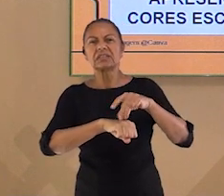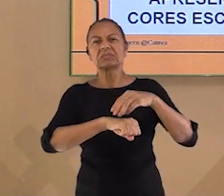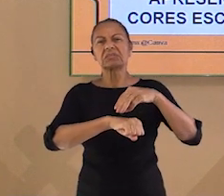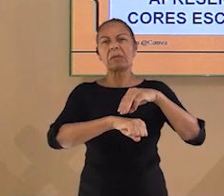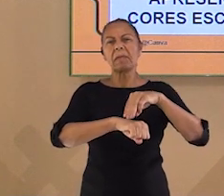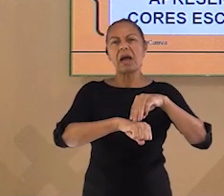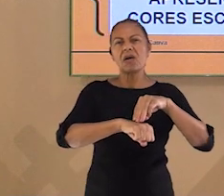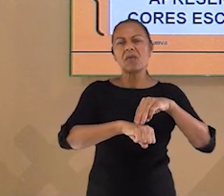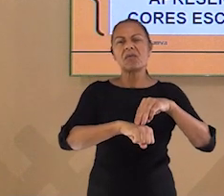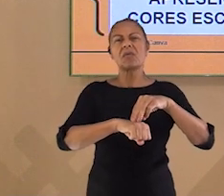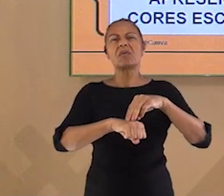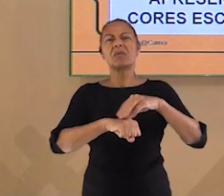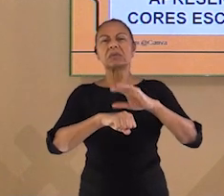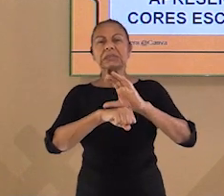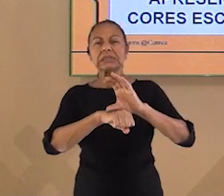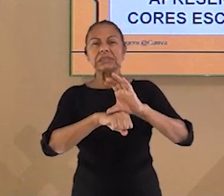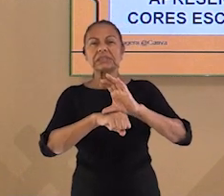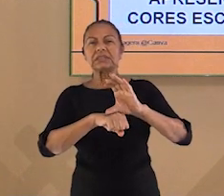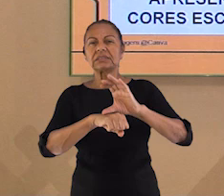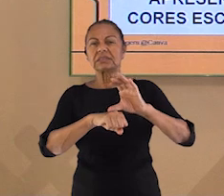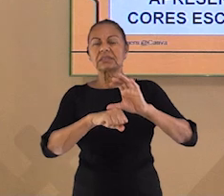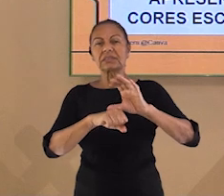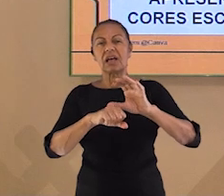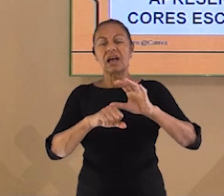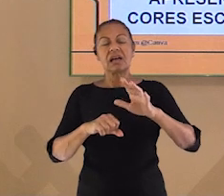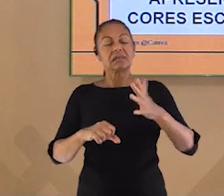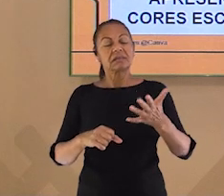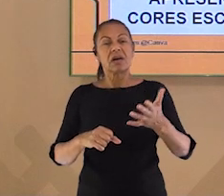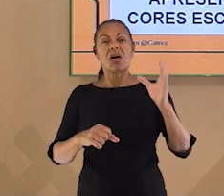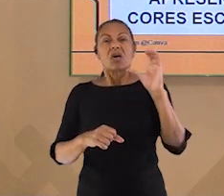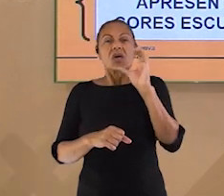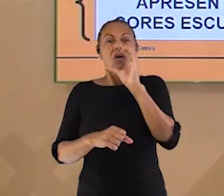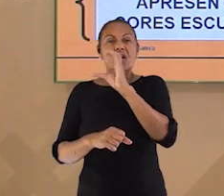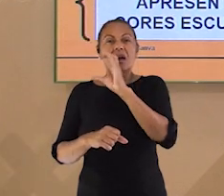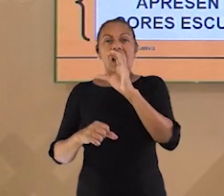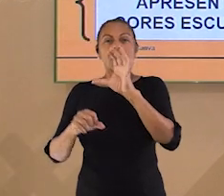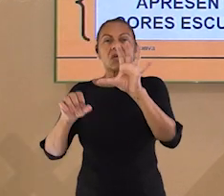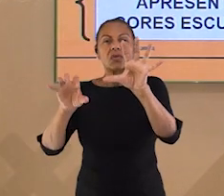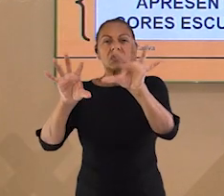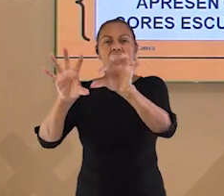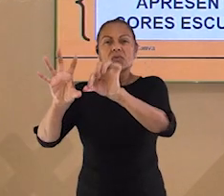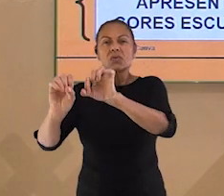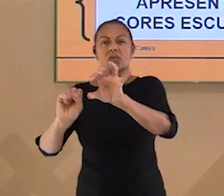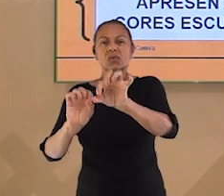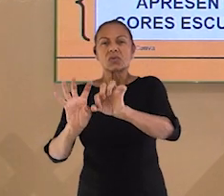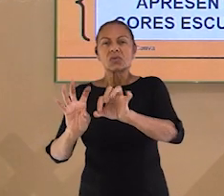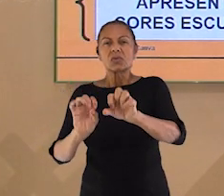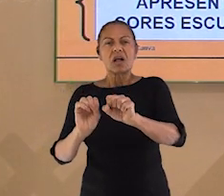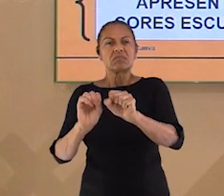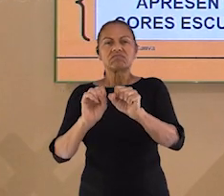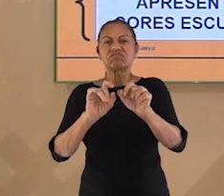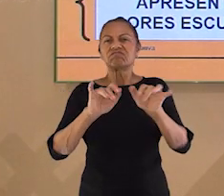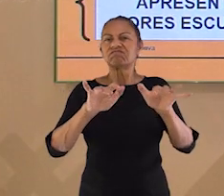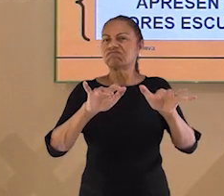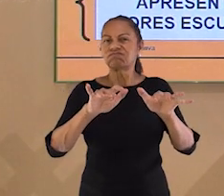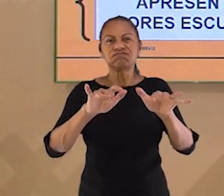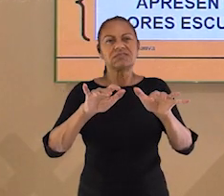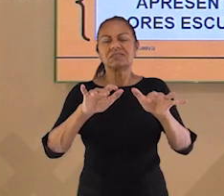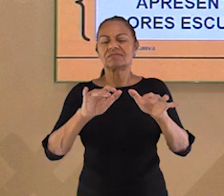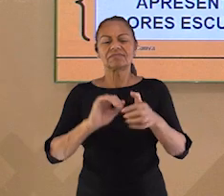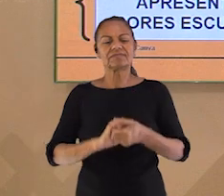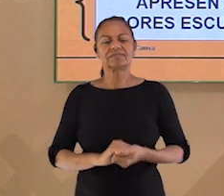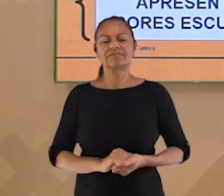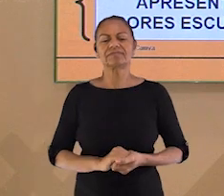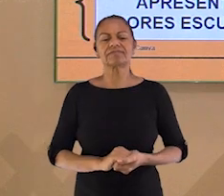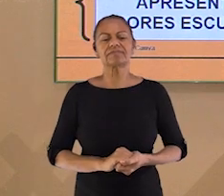ter cores mais escuras, como o preto, o marrom e o cinza. Logo, o calor ele tende a se acumular